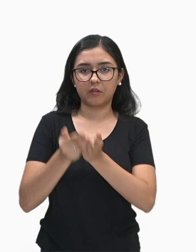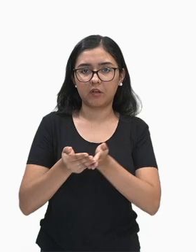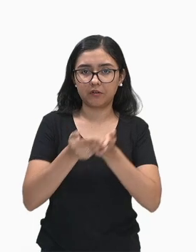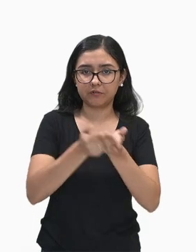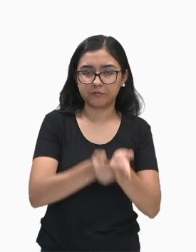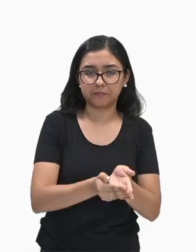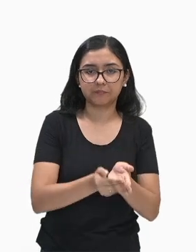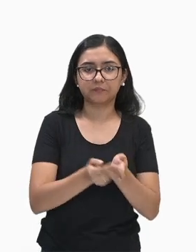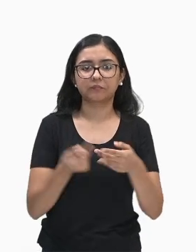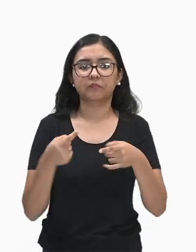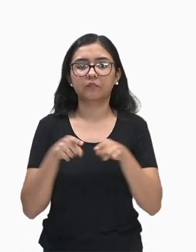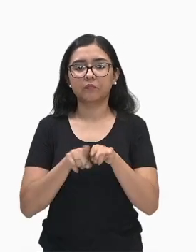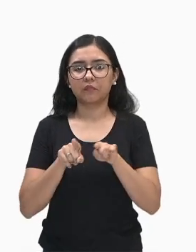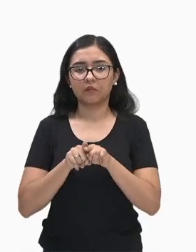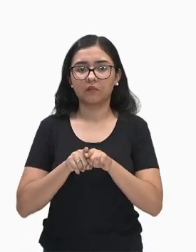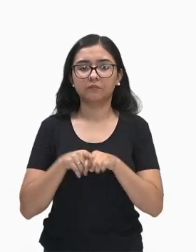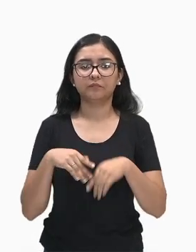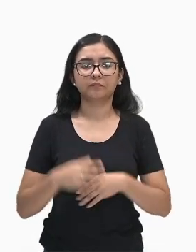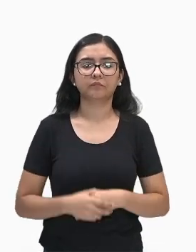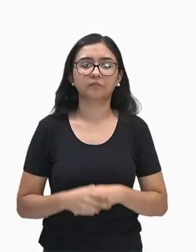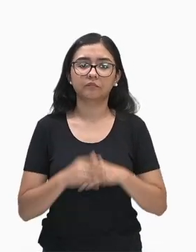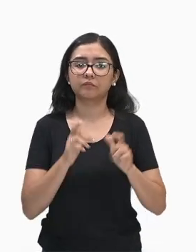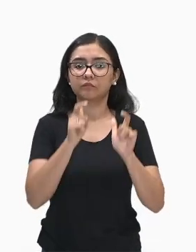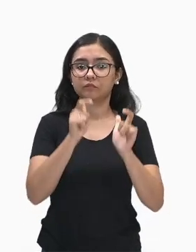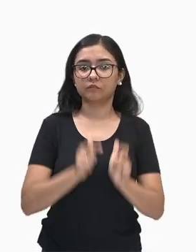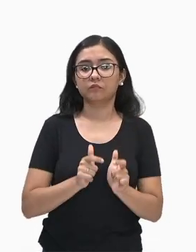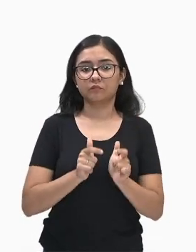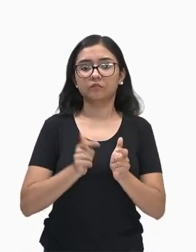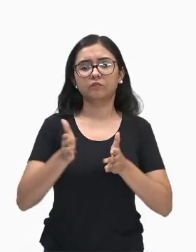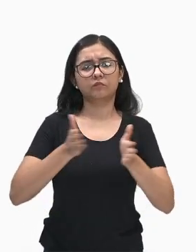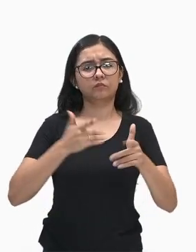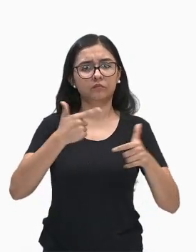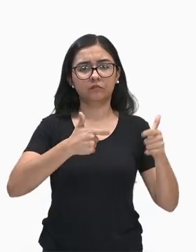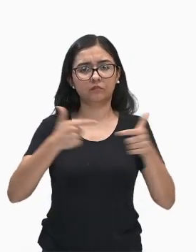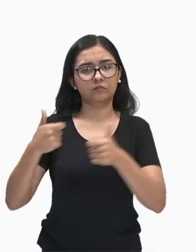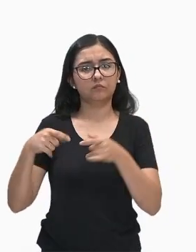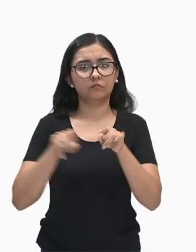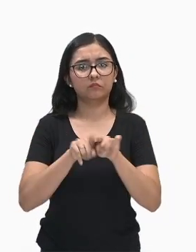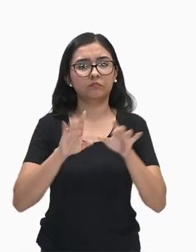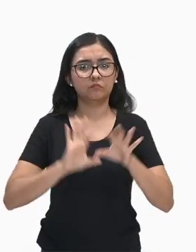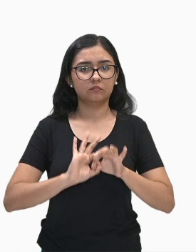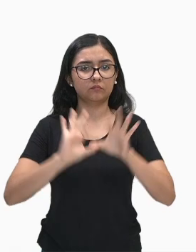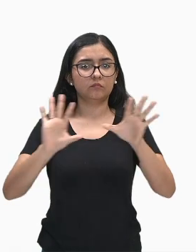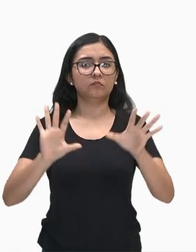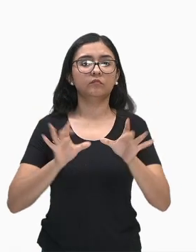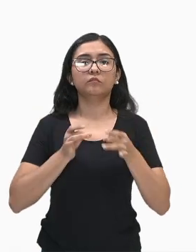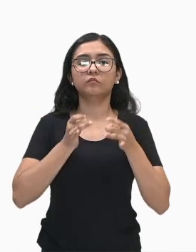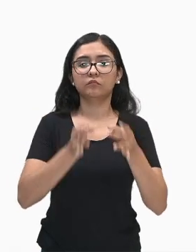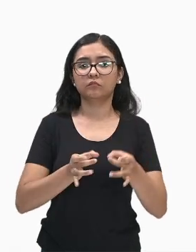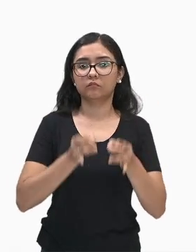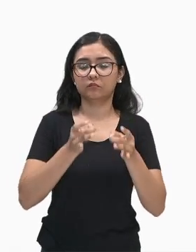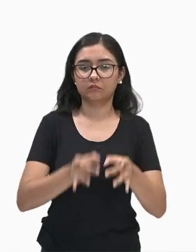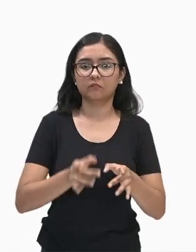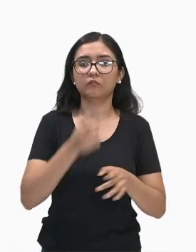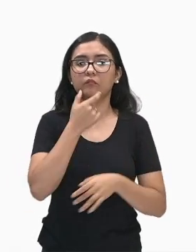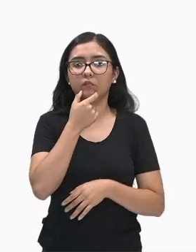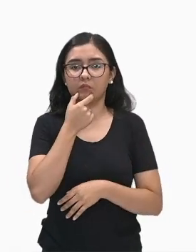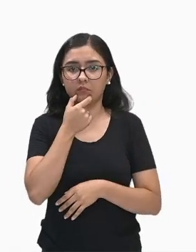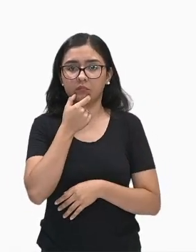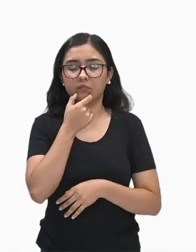e a ocupação da Ilha da Madeira em período da guerra e a liberdade do comércio inglês com um porto a